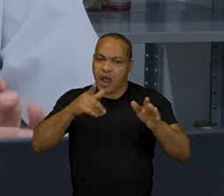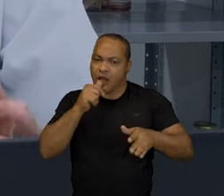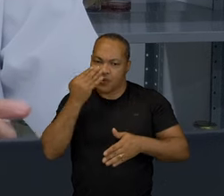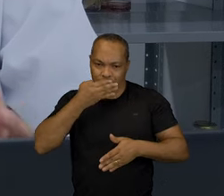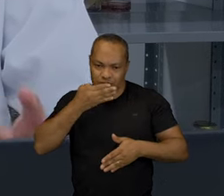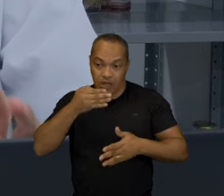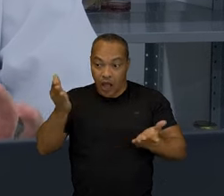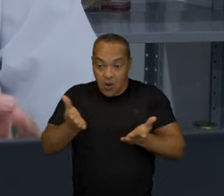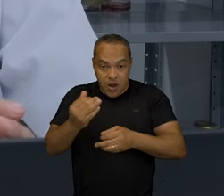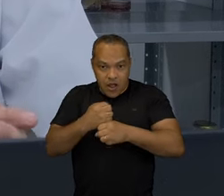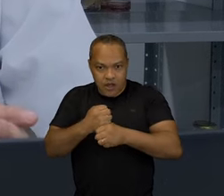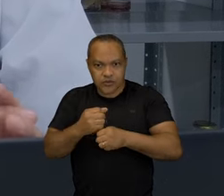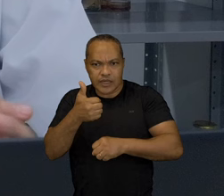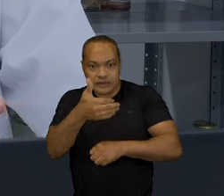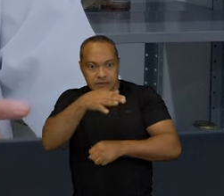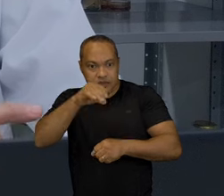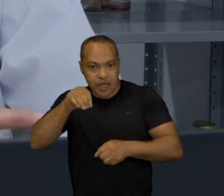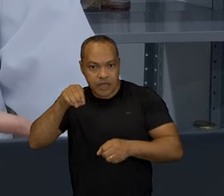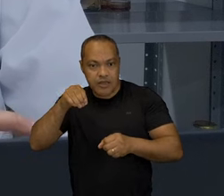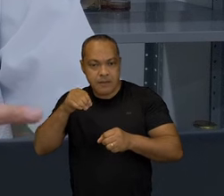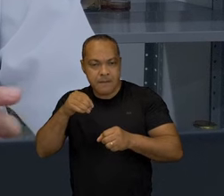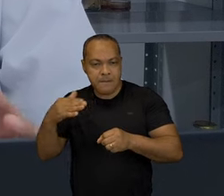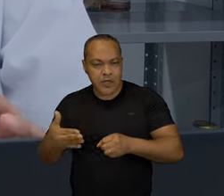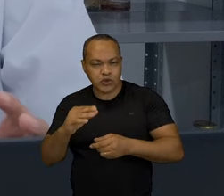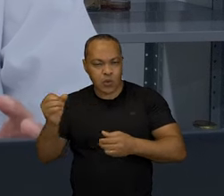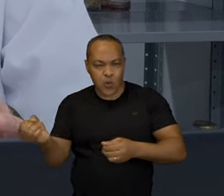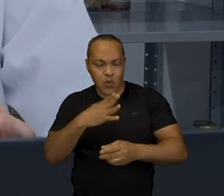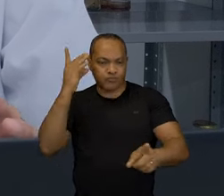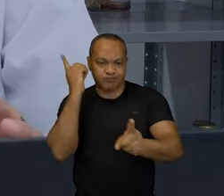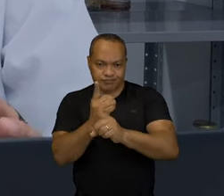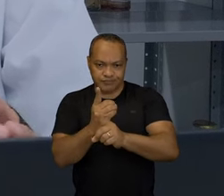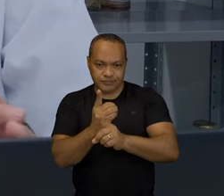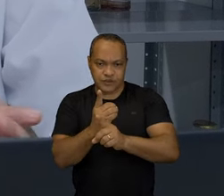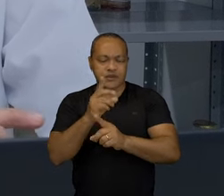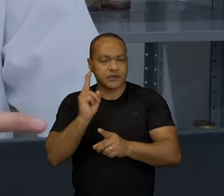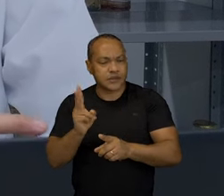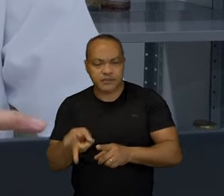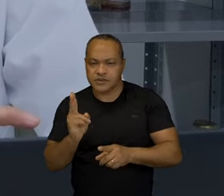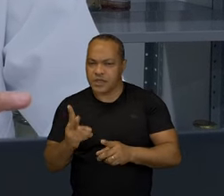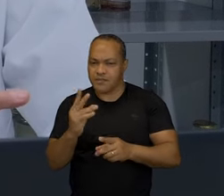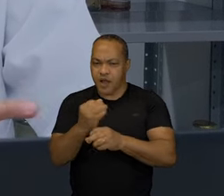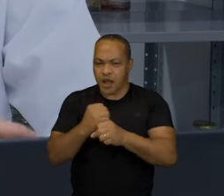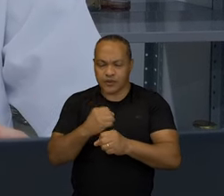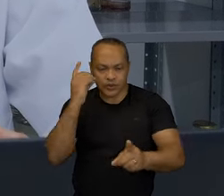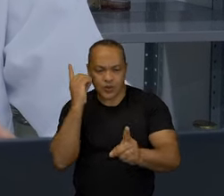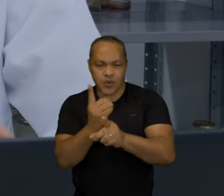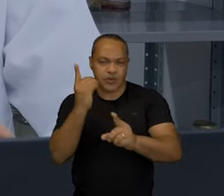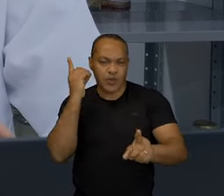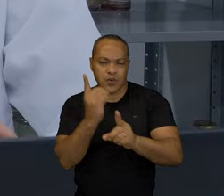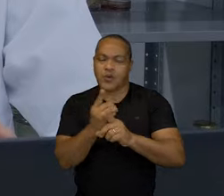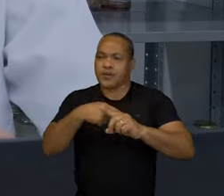Só para este ano, mais de 100 espécies já foram descritas. Então, há todo ano há novas descobertas e